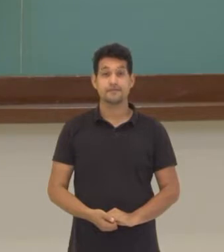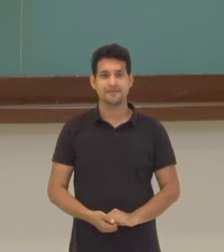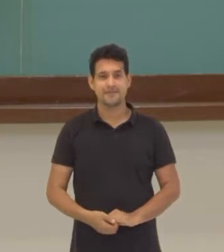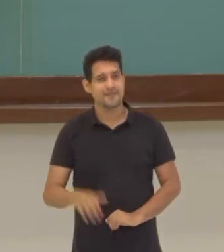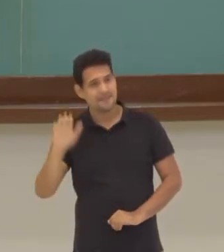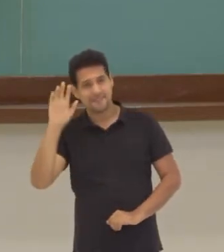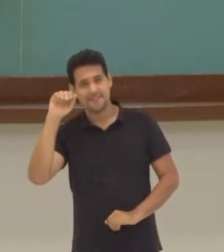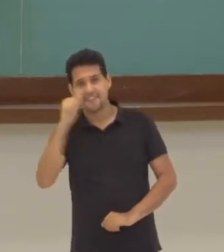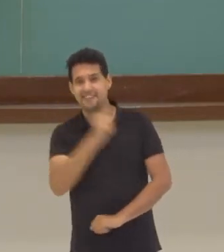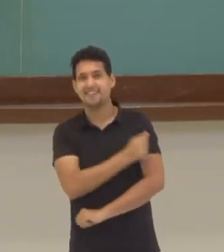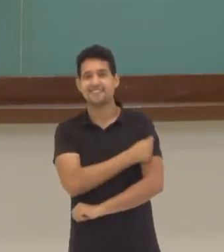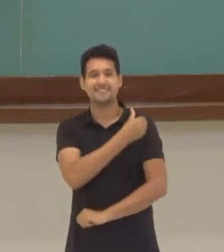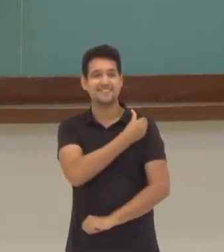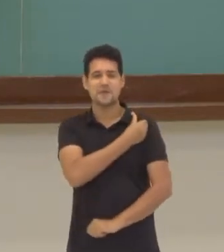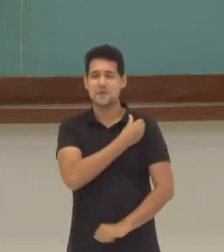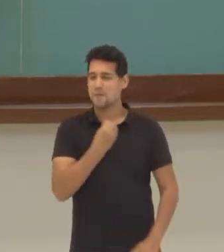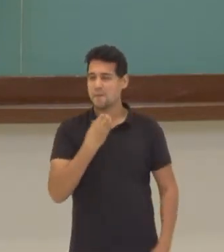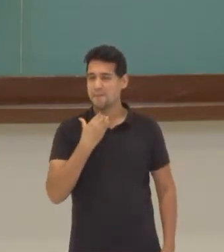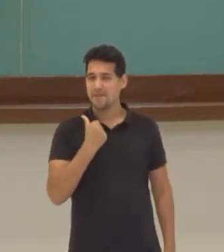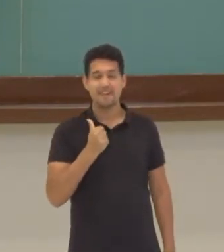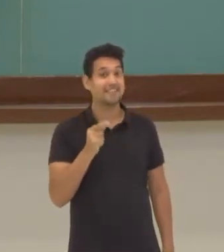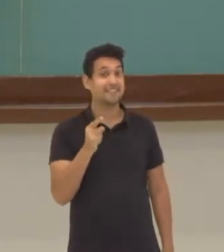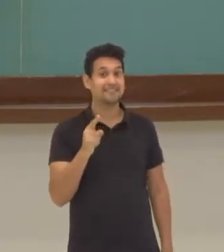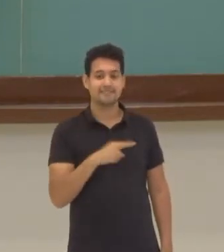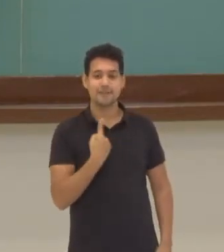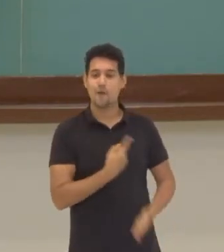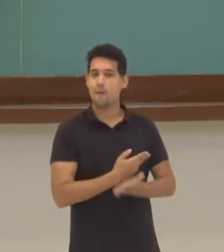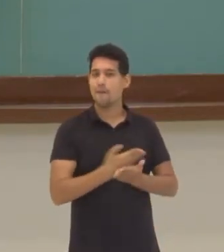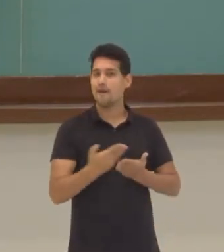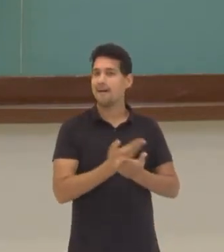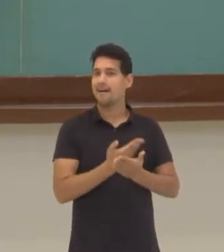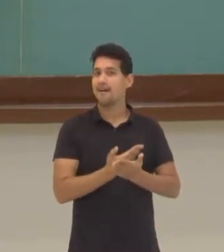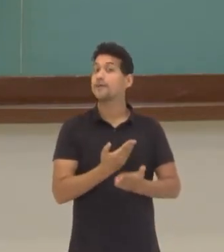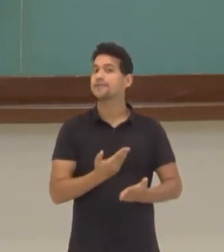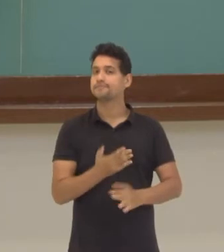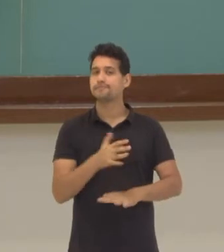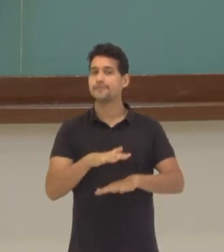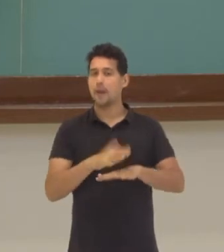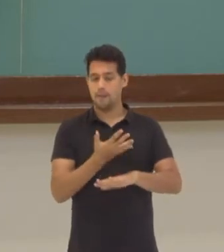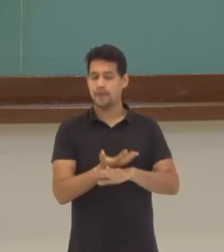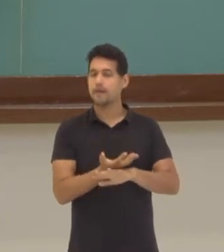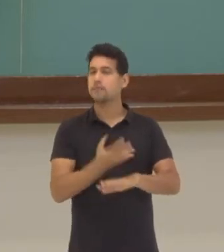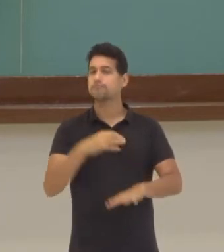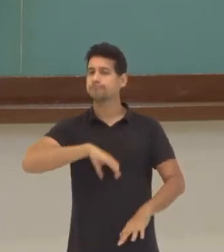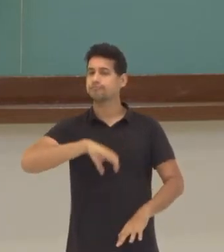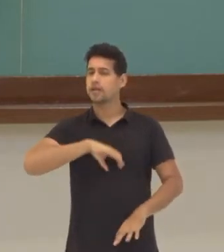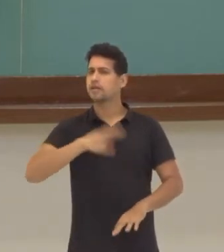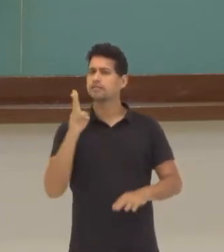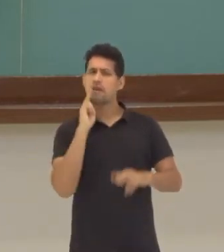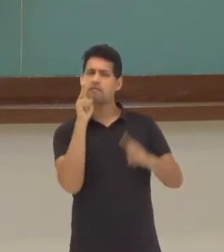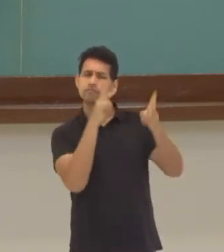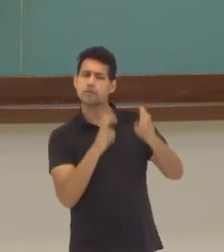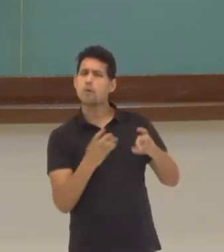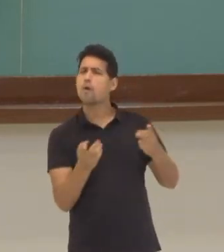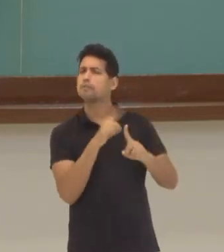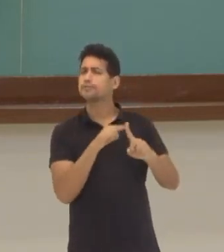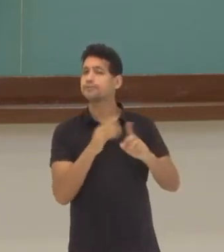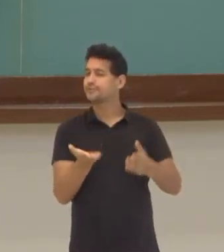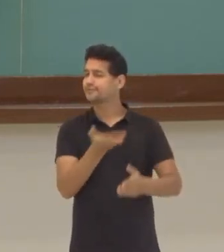Olá, alunos do sexto ano, tudo bem com vocês? Estamos iniciando mais uma aula de língua portuguesa. Vamos conferir juntos os objetivos de hoje?